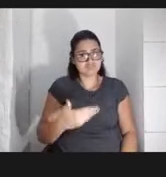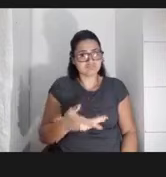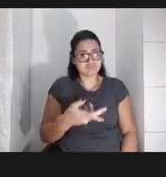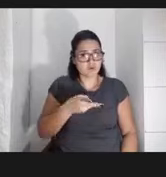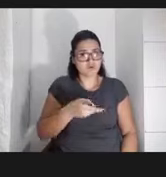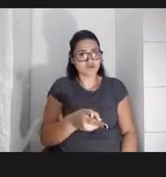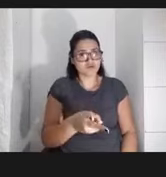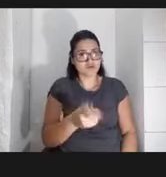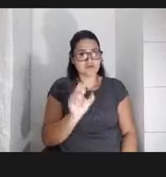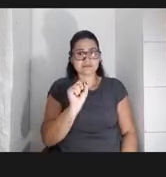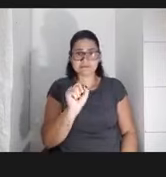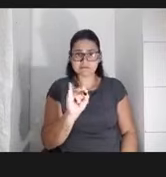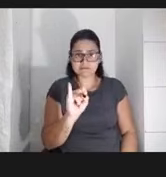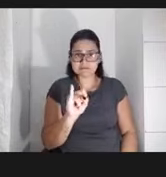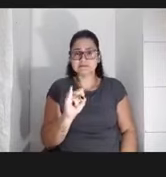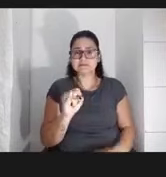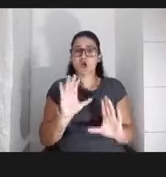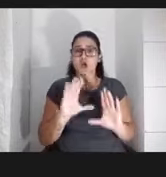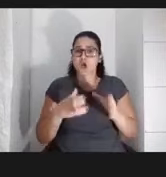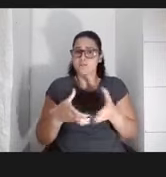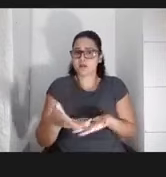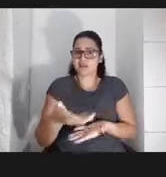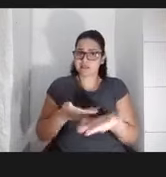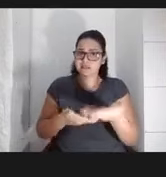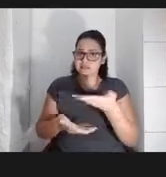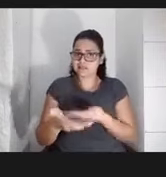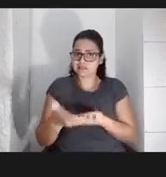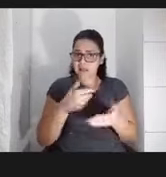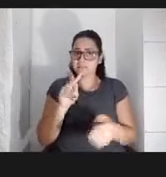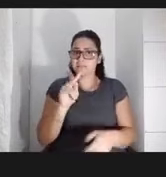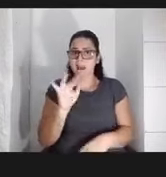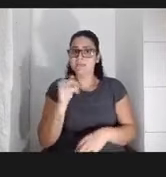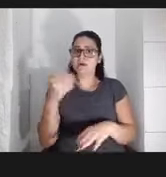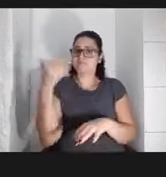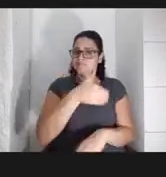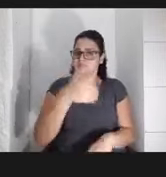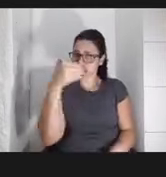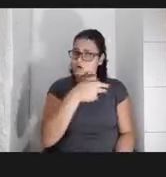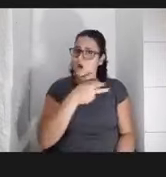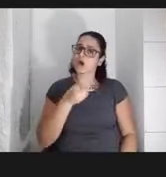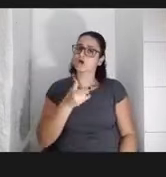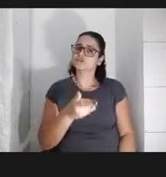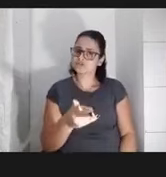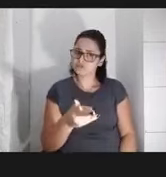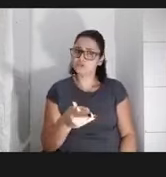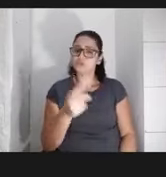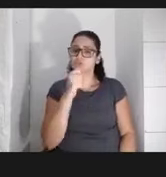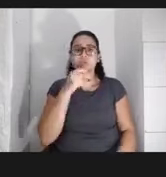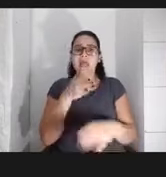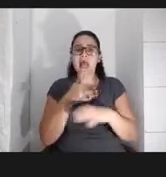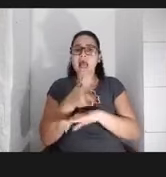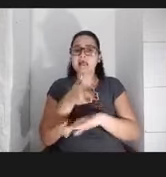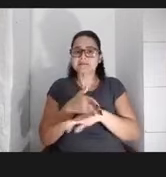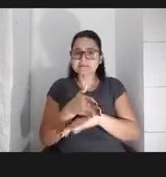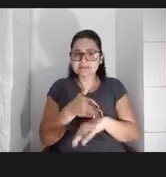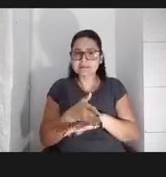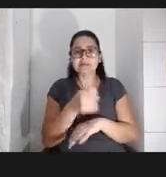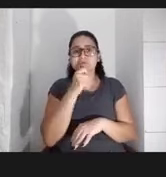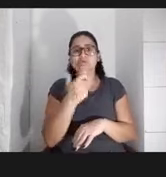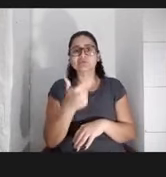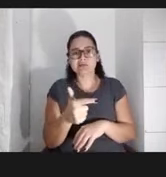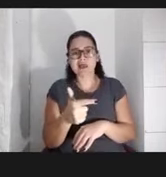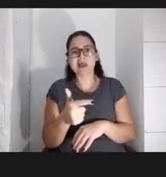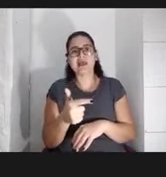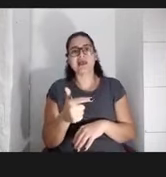atender a comunidade como um todo, que estou dizendo pais, mães, alunos, aqueles que não estão tendo acesso e não têm acesso aí por esse